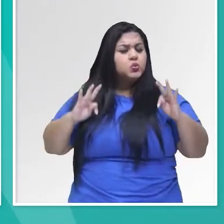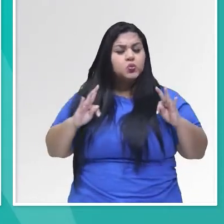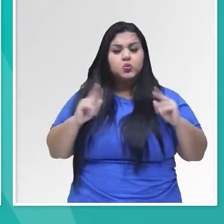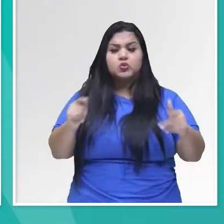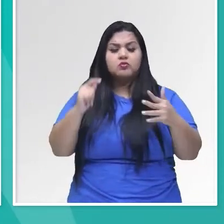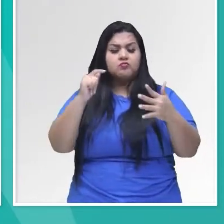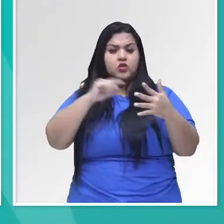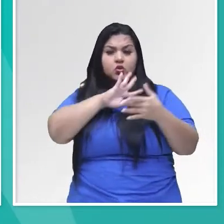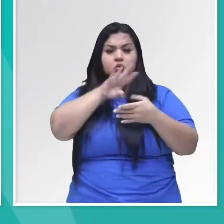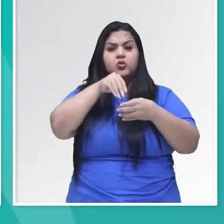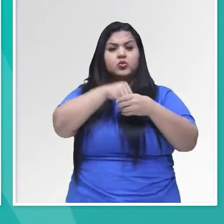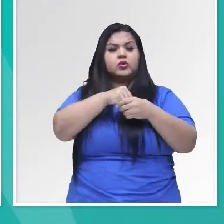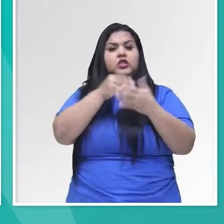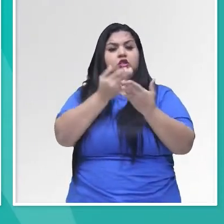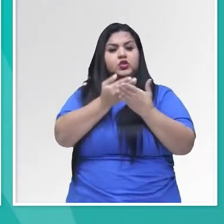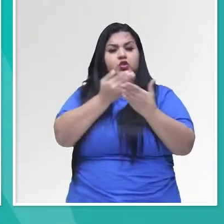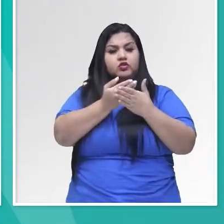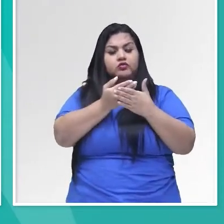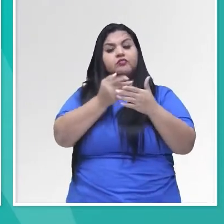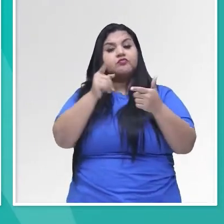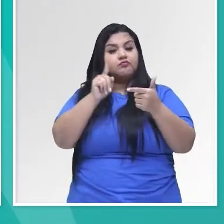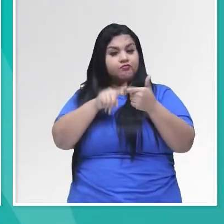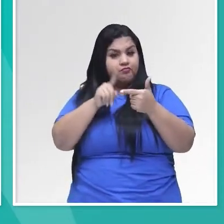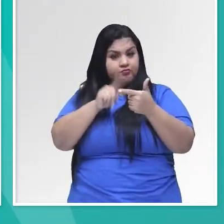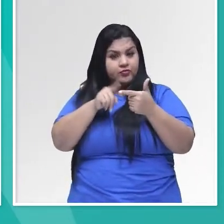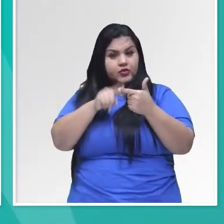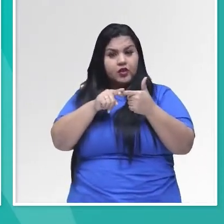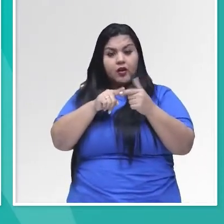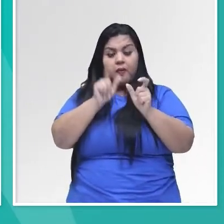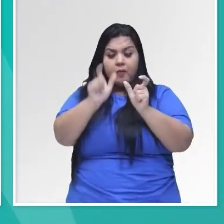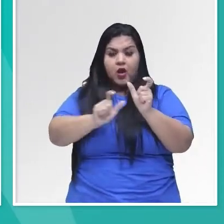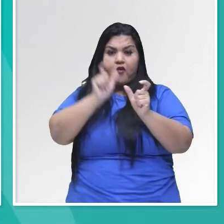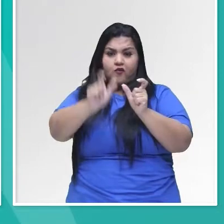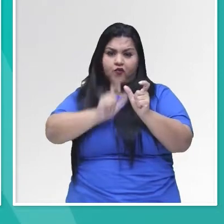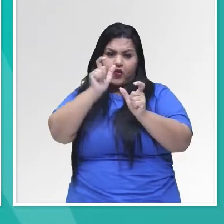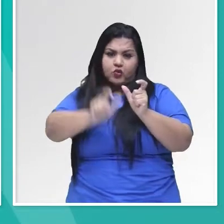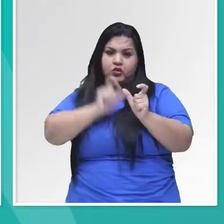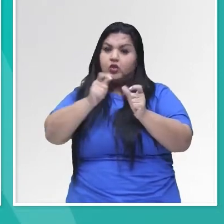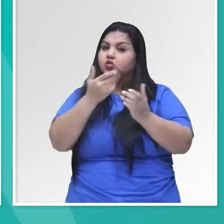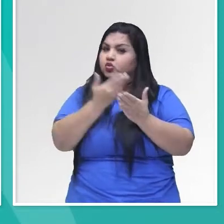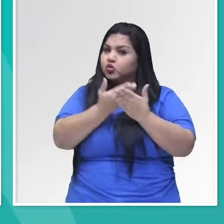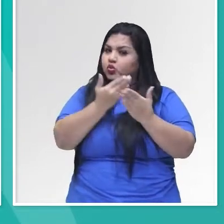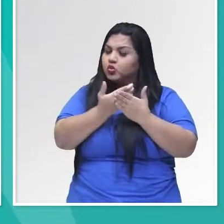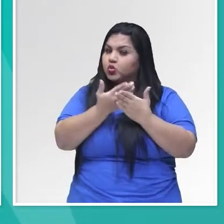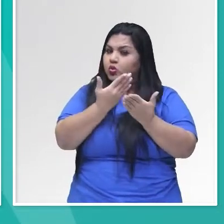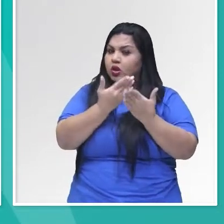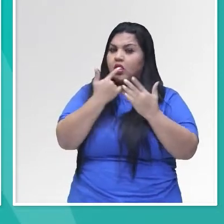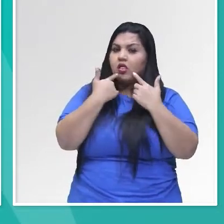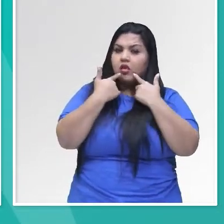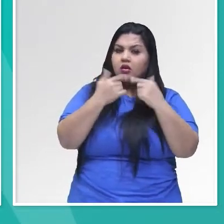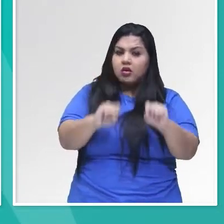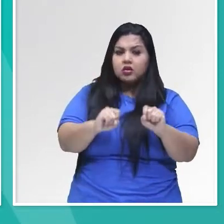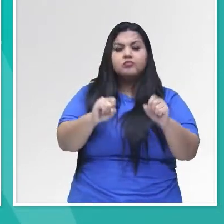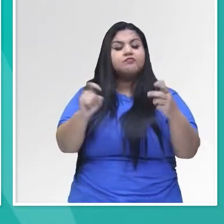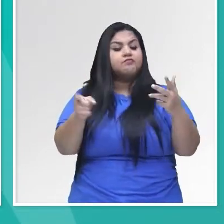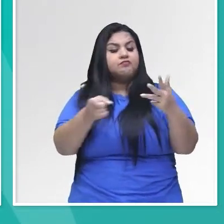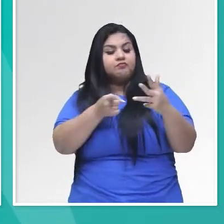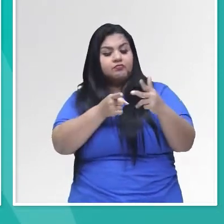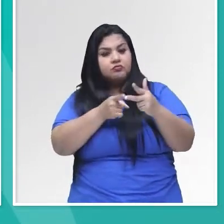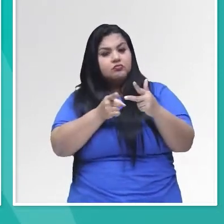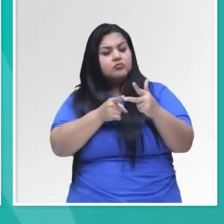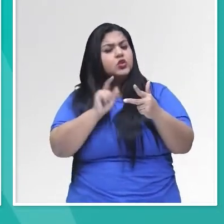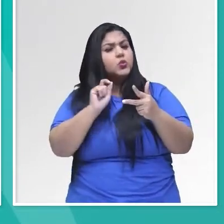Então, tudo isso aí é estudado na morfologia. Isso para te situar quanto aos estudos linguísticos. E a sintaxe, você lembra o